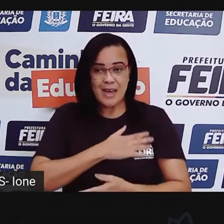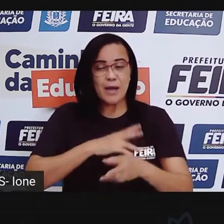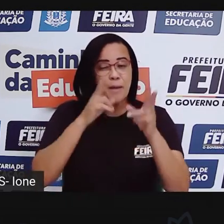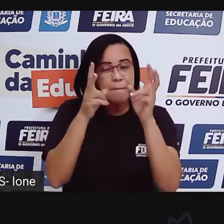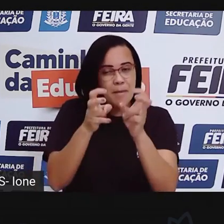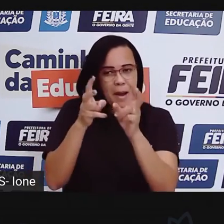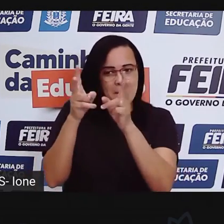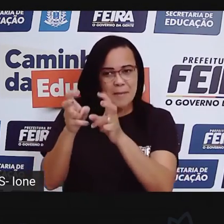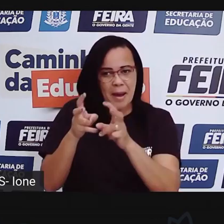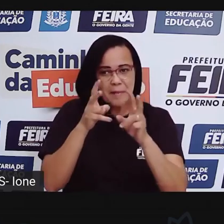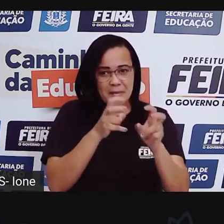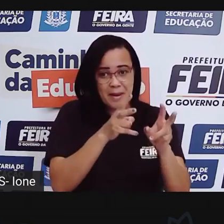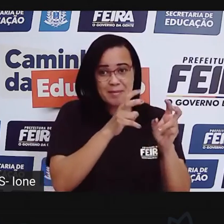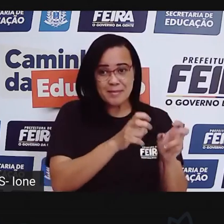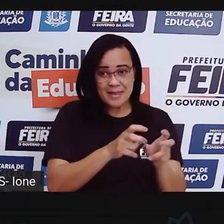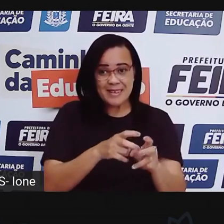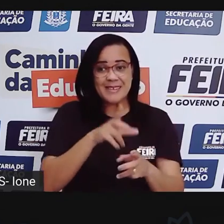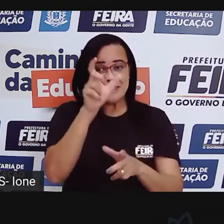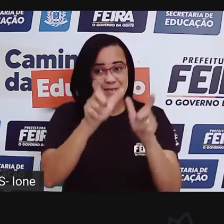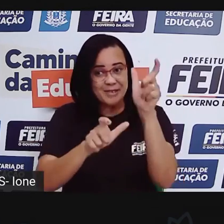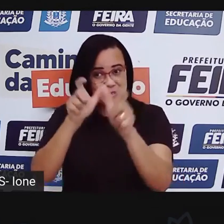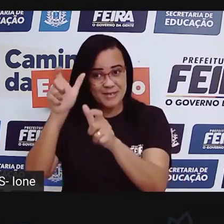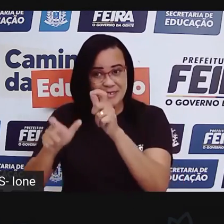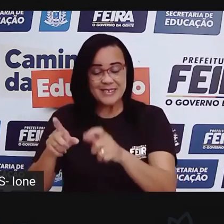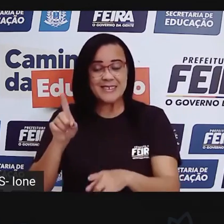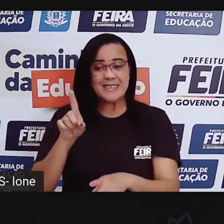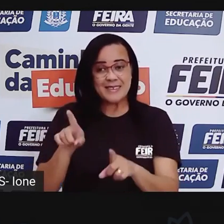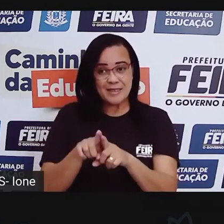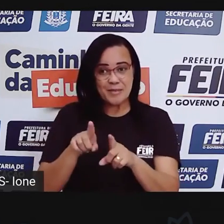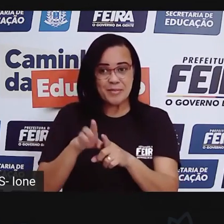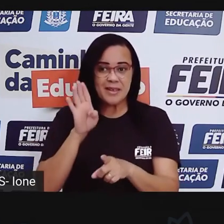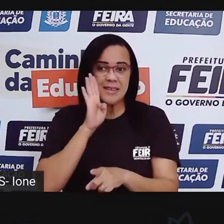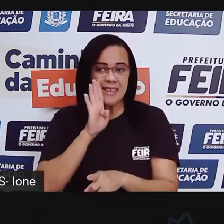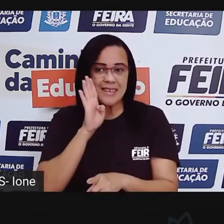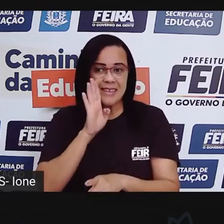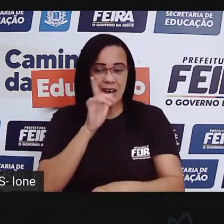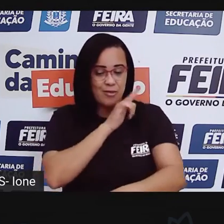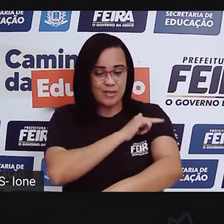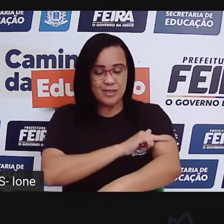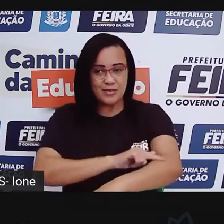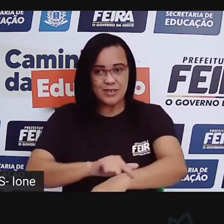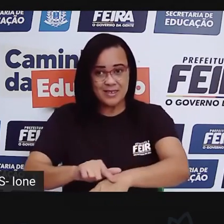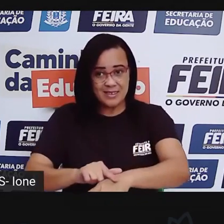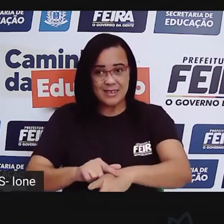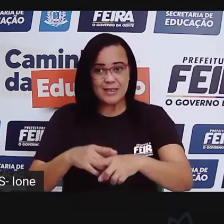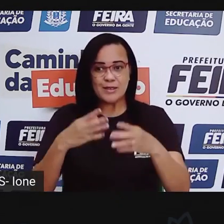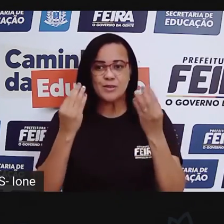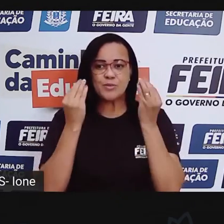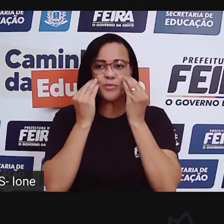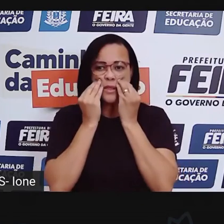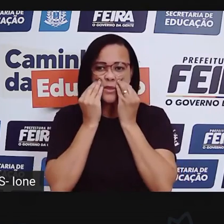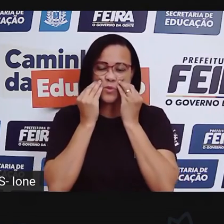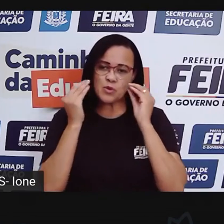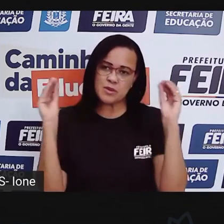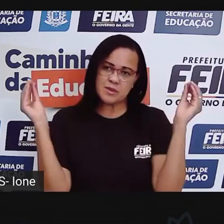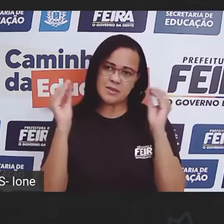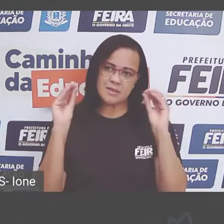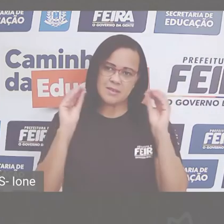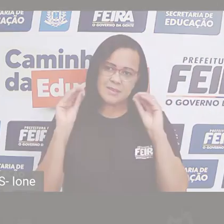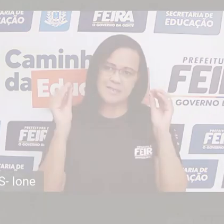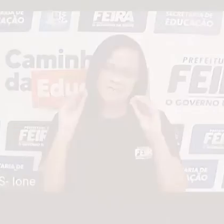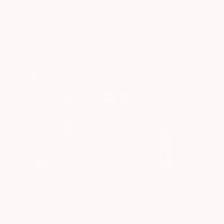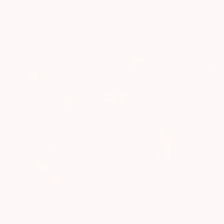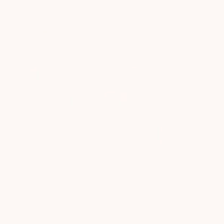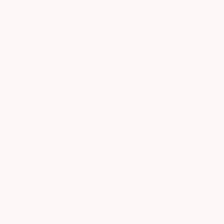outros, né? Sendo legais, sendo gentis, tá bom? Beijo e a gente se vê na próxima aula. Até mais. Tchau, tchau.